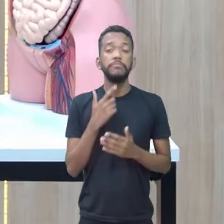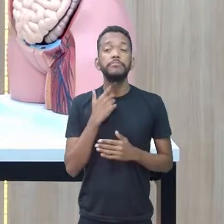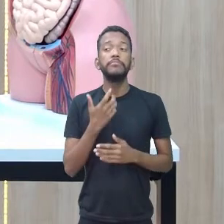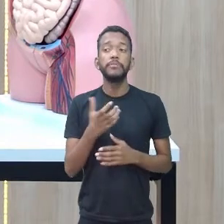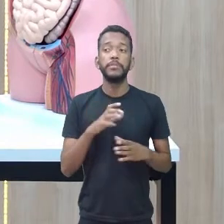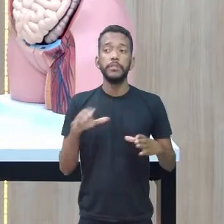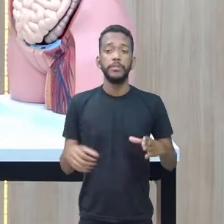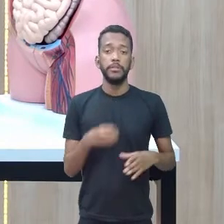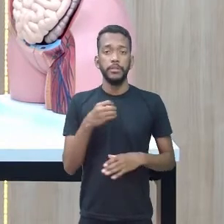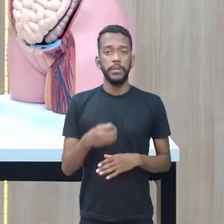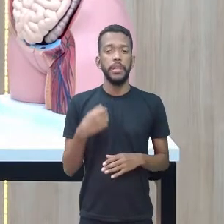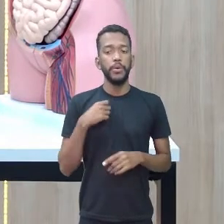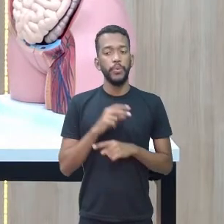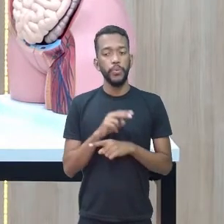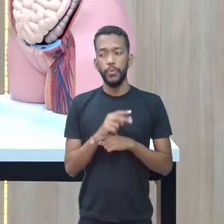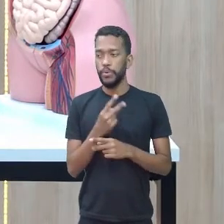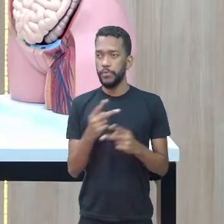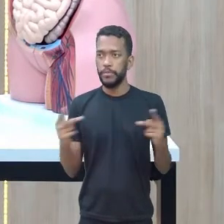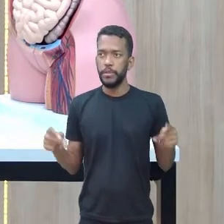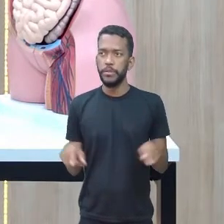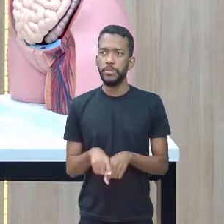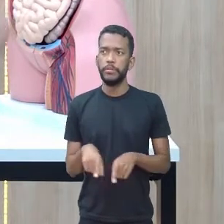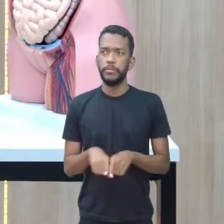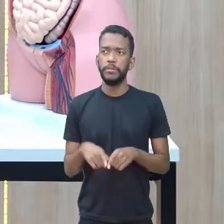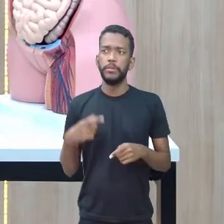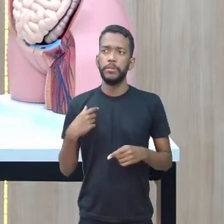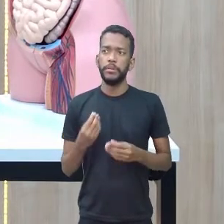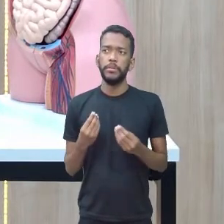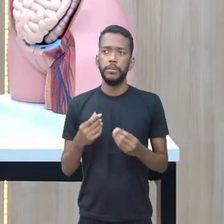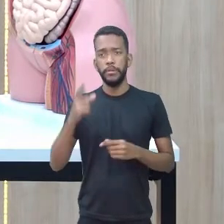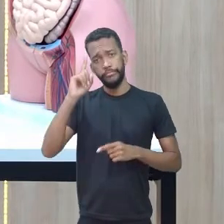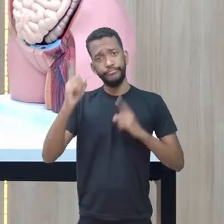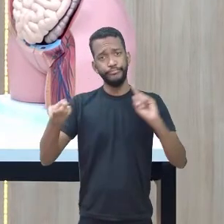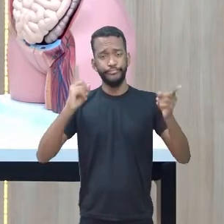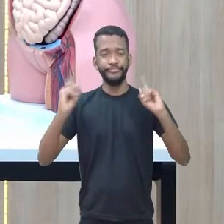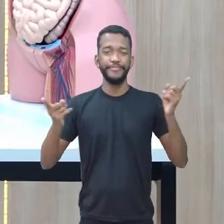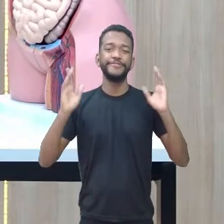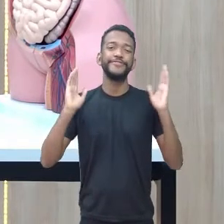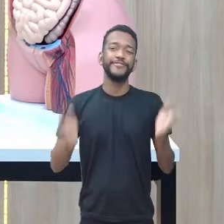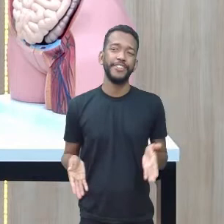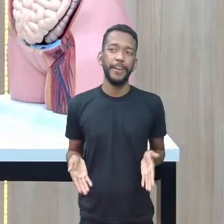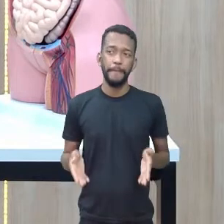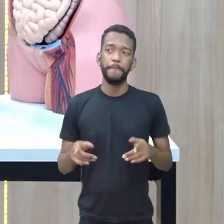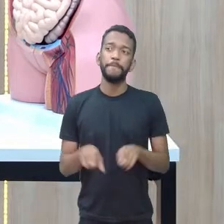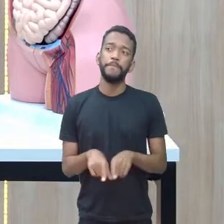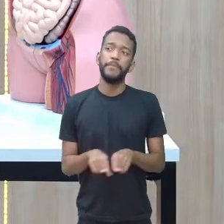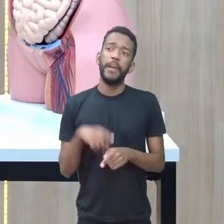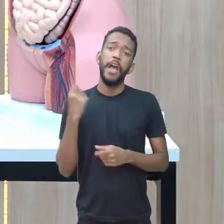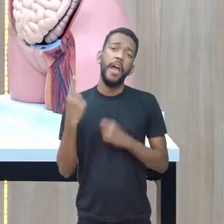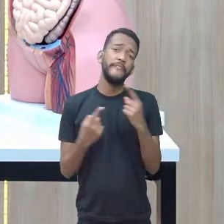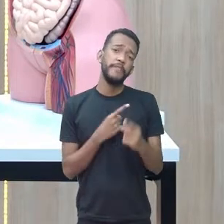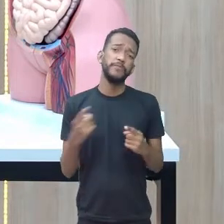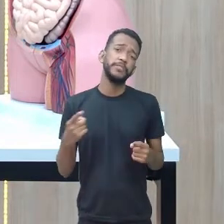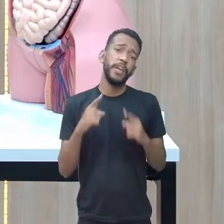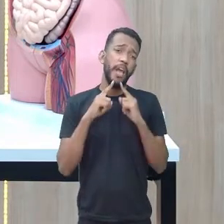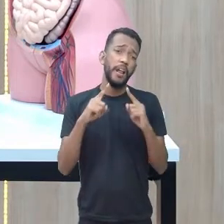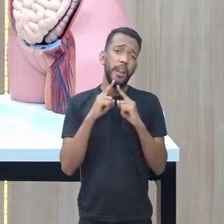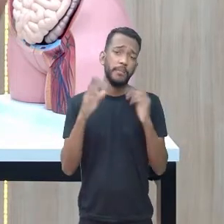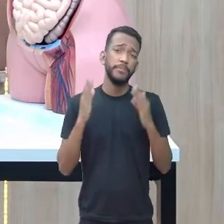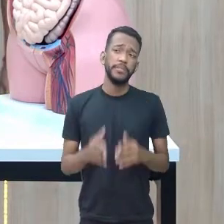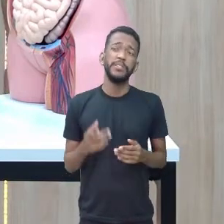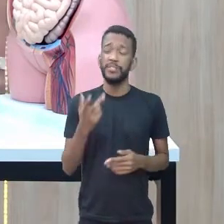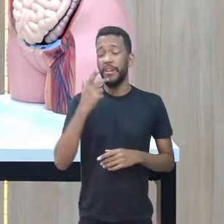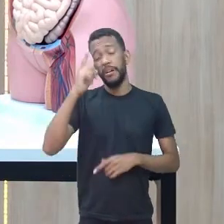Eu tanto cuido de vocês, como também eu dou um monte de ordens, né? Às vezes até vocês reclamam, professora, a